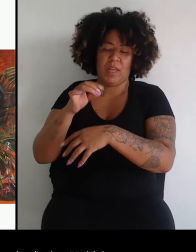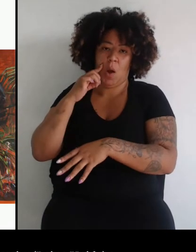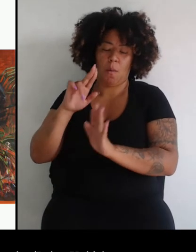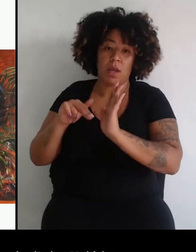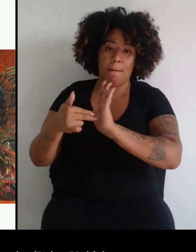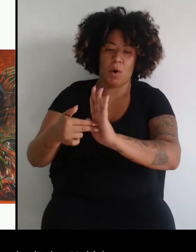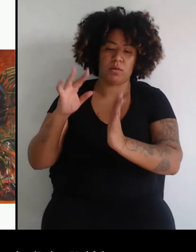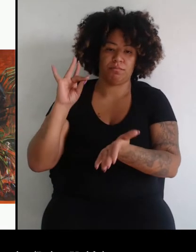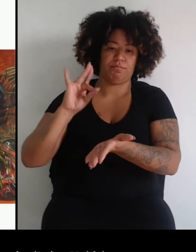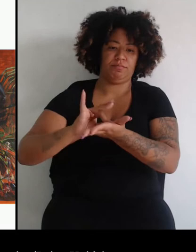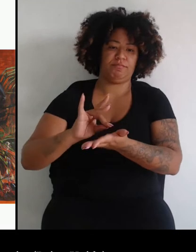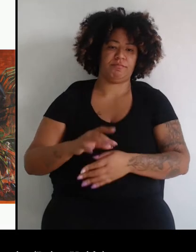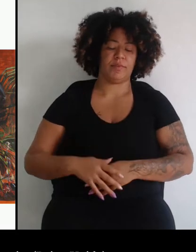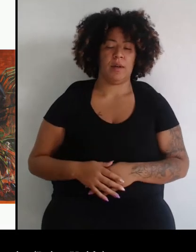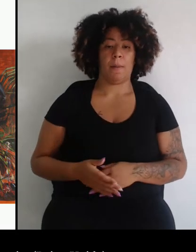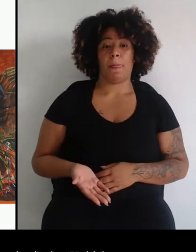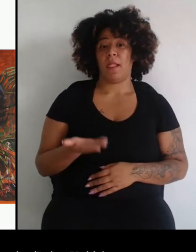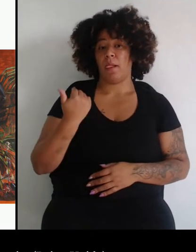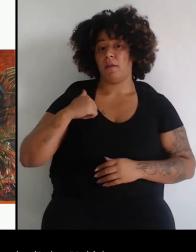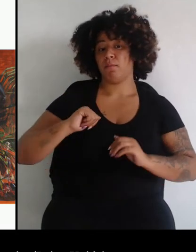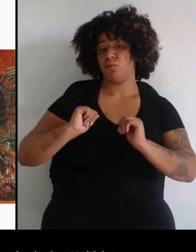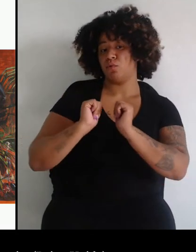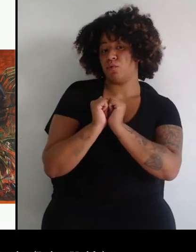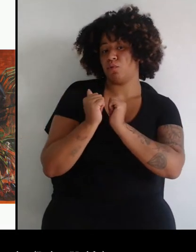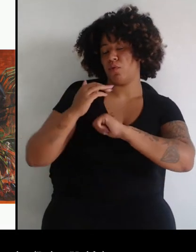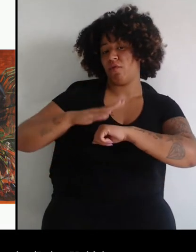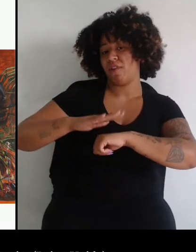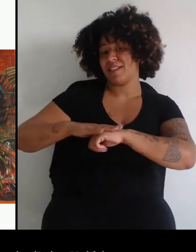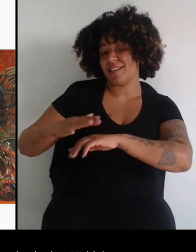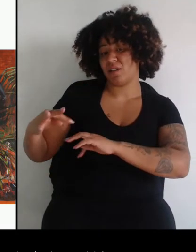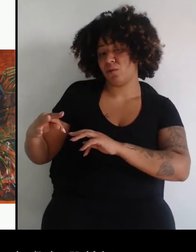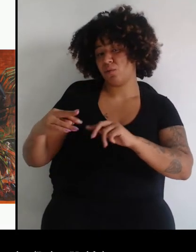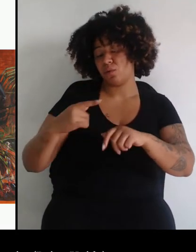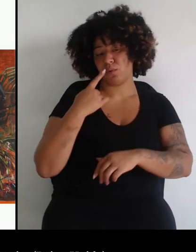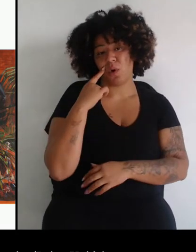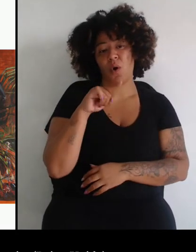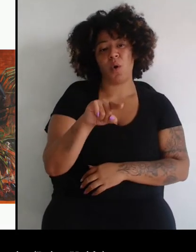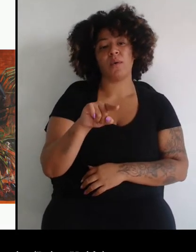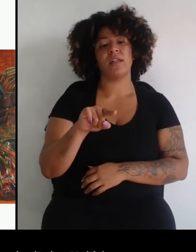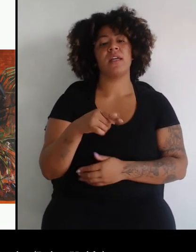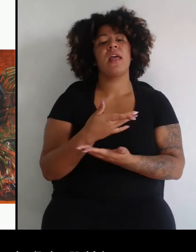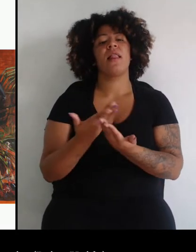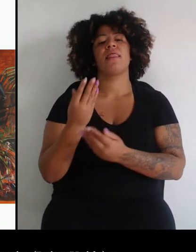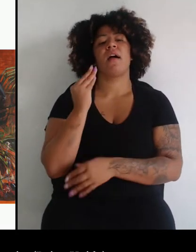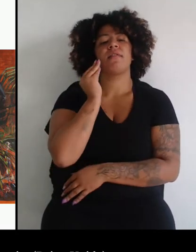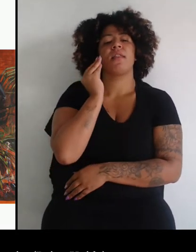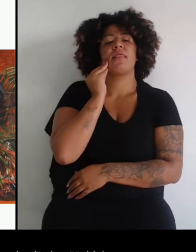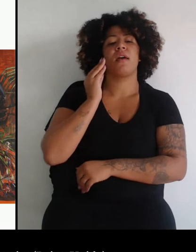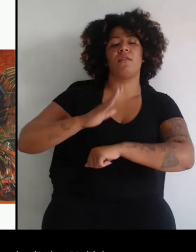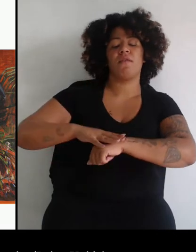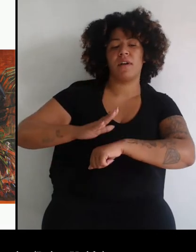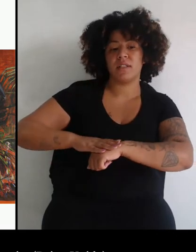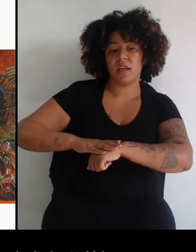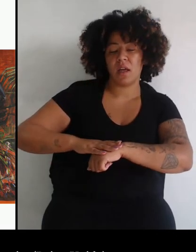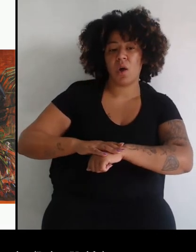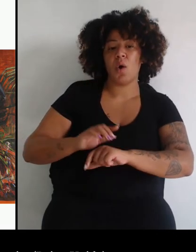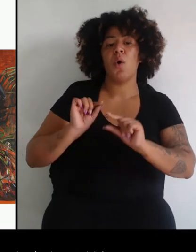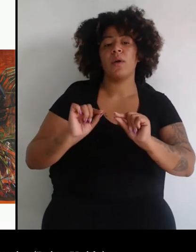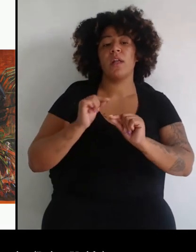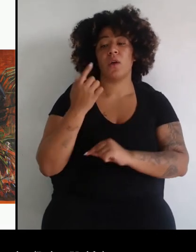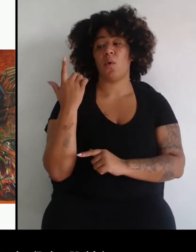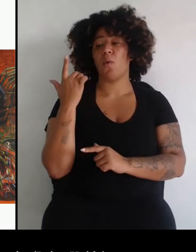vamos reunir tudo isso então agora o que é que ele está tentando fazer que ele tenta conquistar com tudo